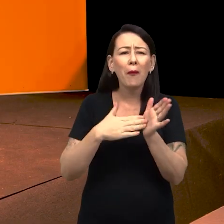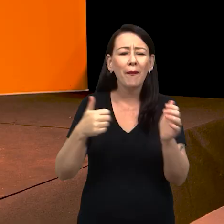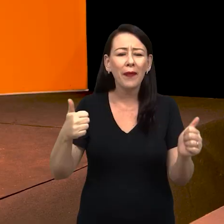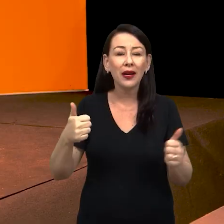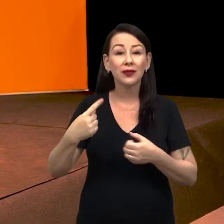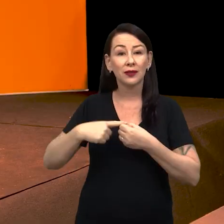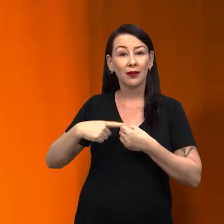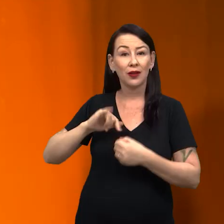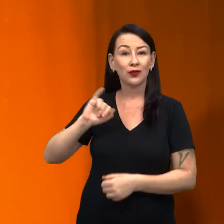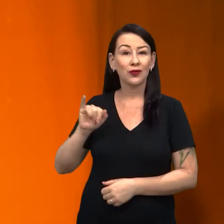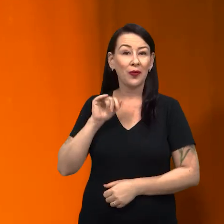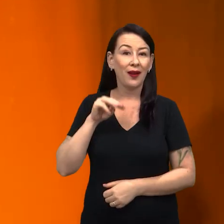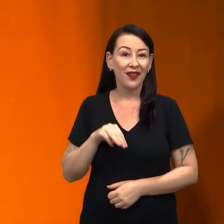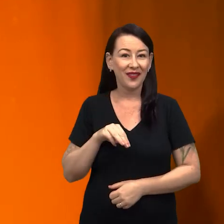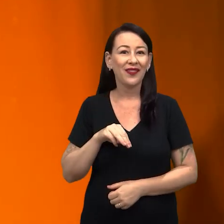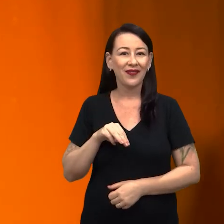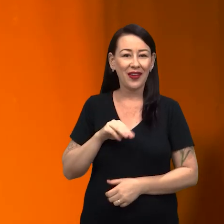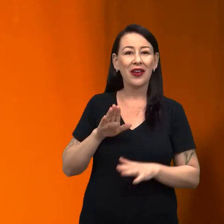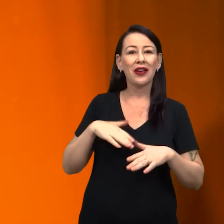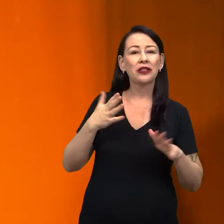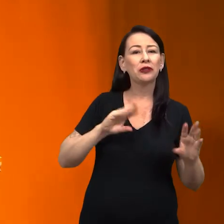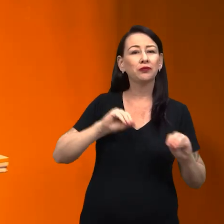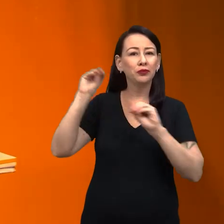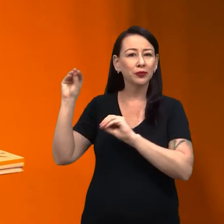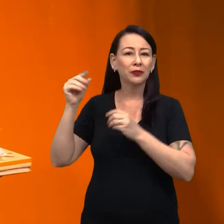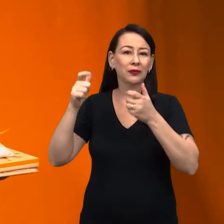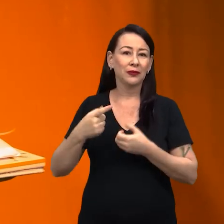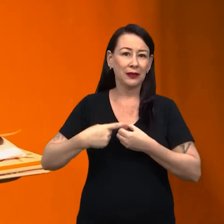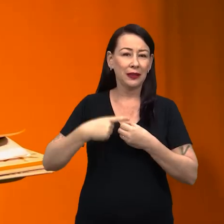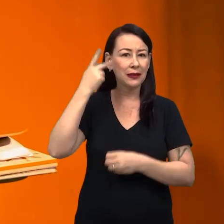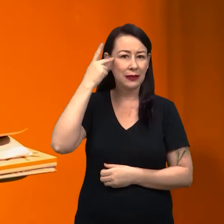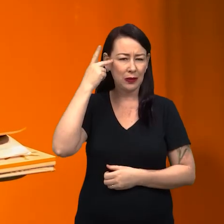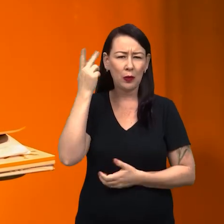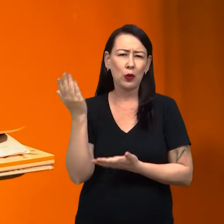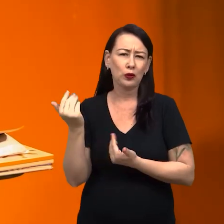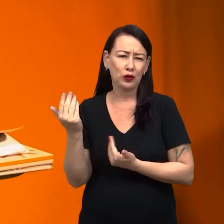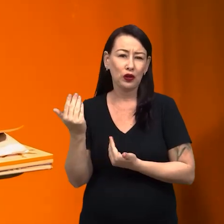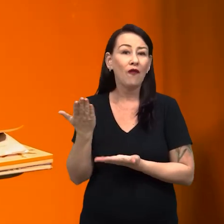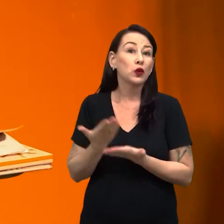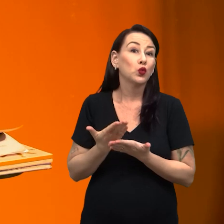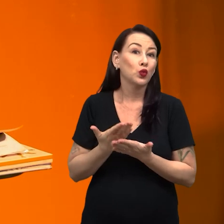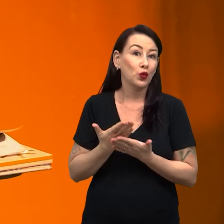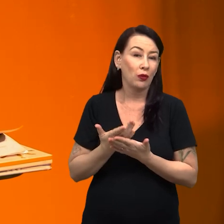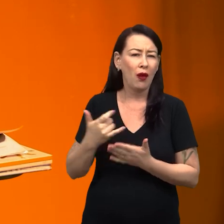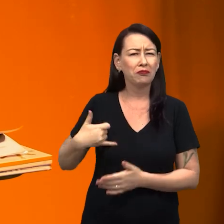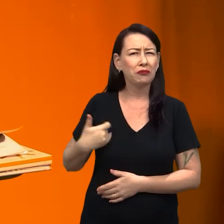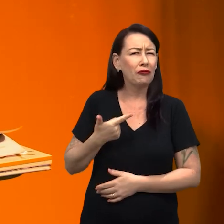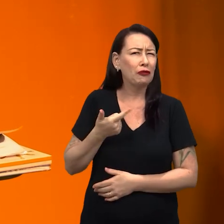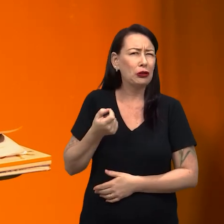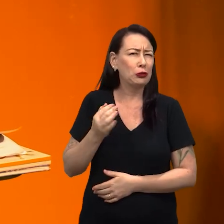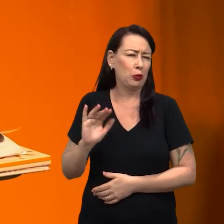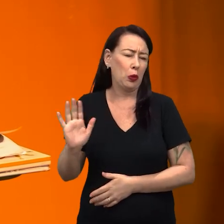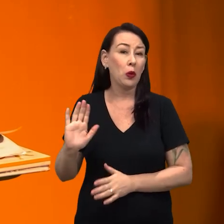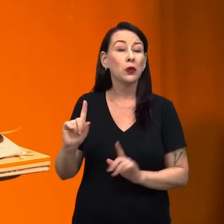pertinho de vocês, sou de João Monlevade. Eu fui para São Paulo muito jovem para estudar, fui com 20 e poucos anos para